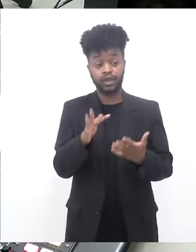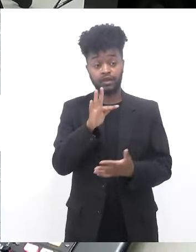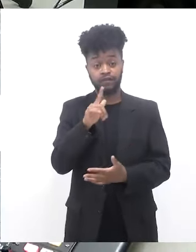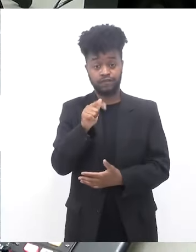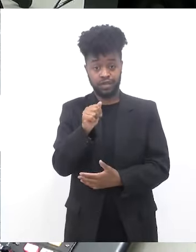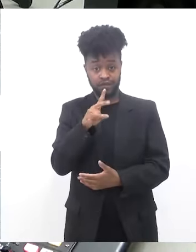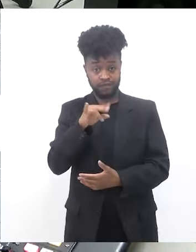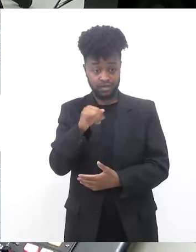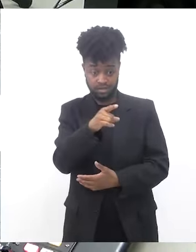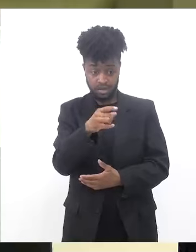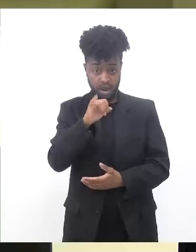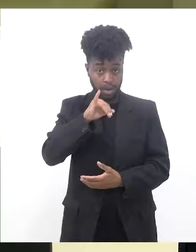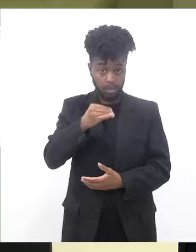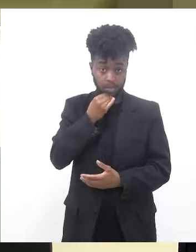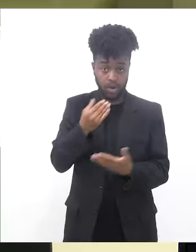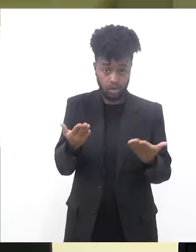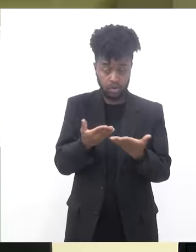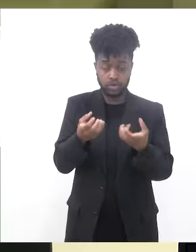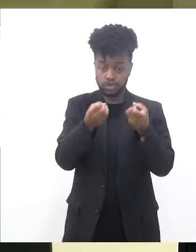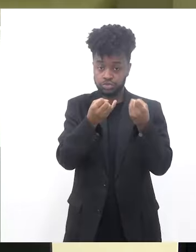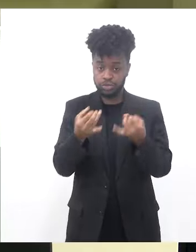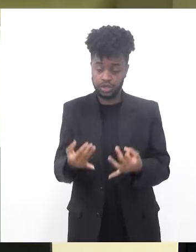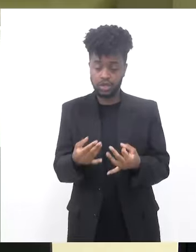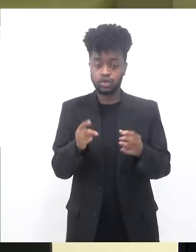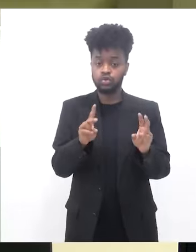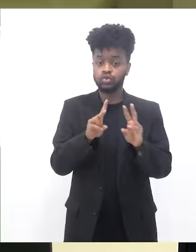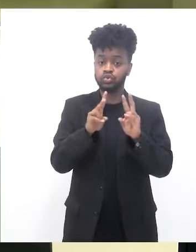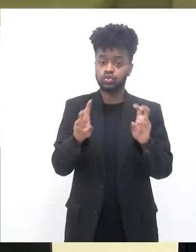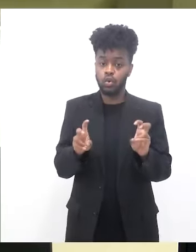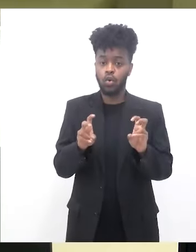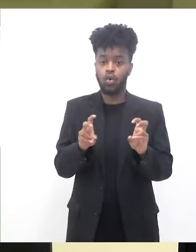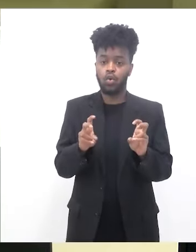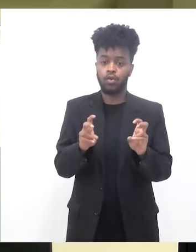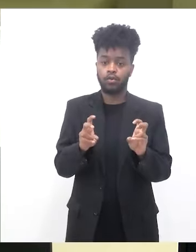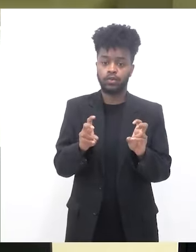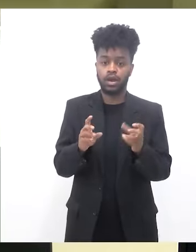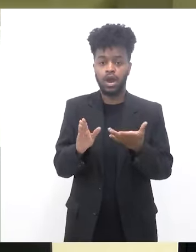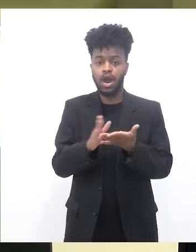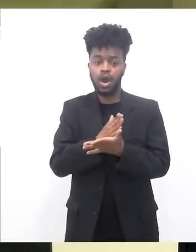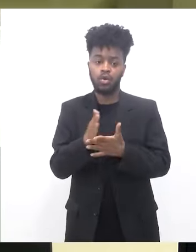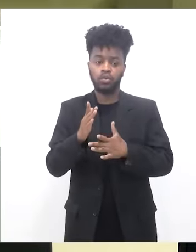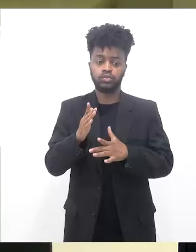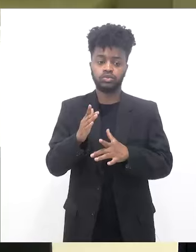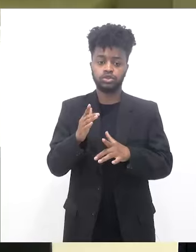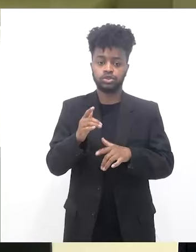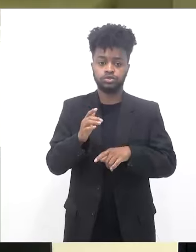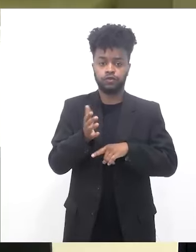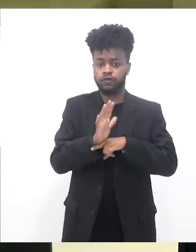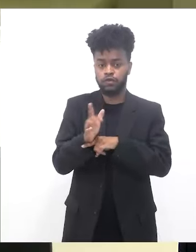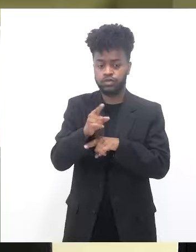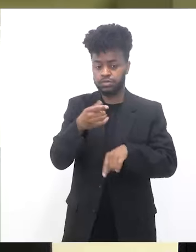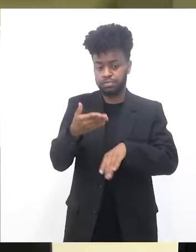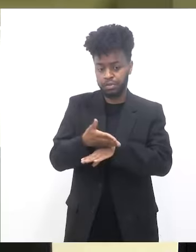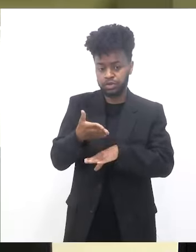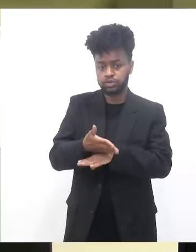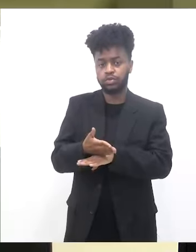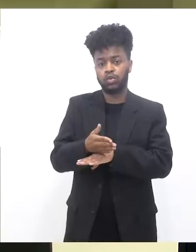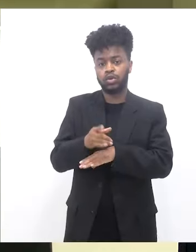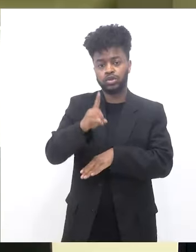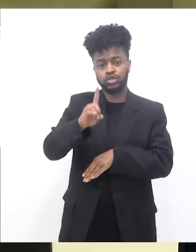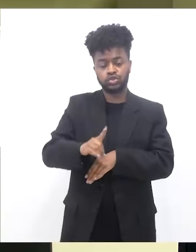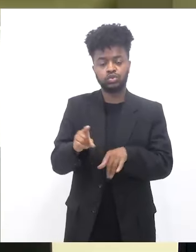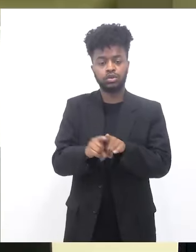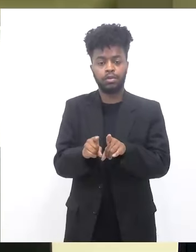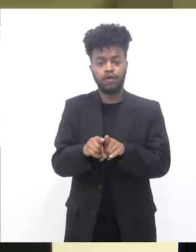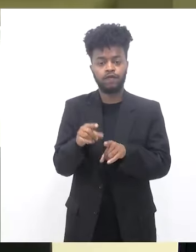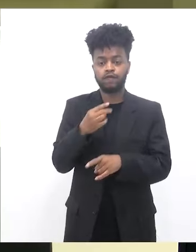eu queria que você aproveitasse então e falasse um pouquinho sobre algumas produções que você já dirigiu e vozes